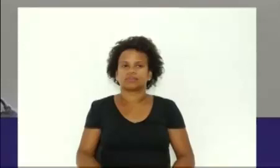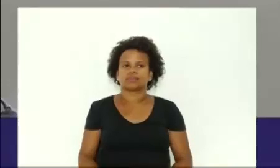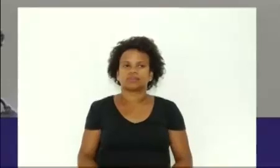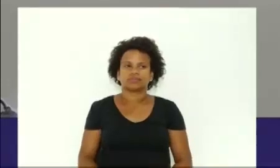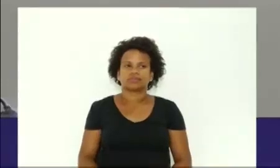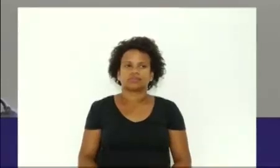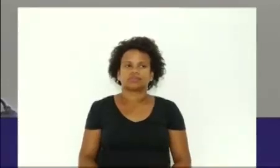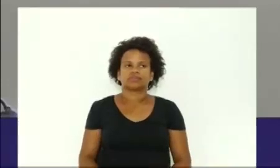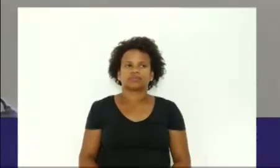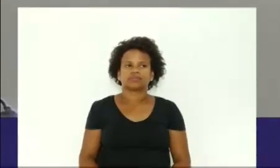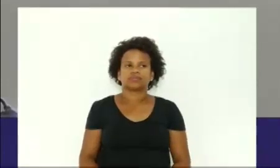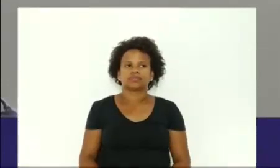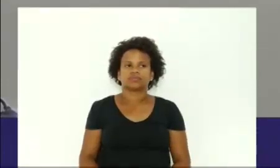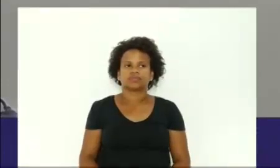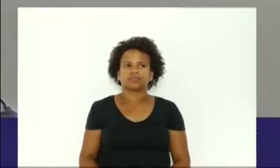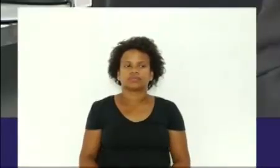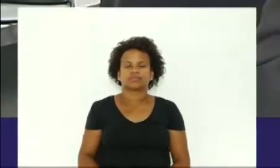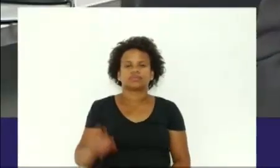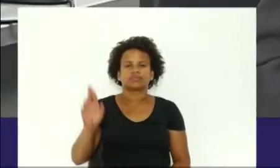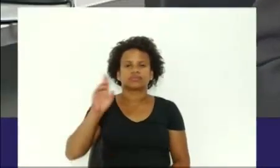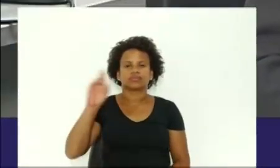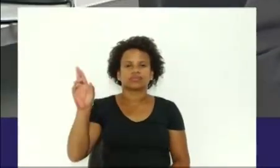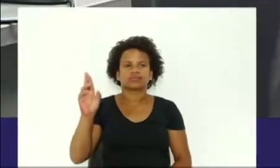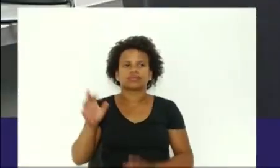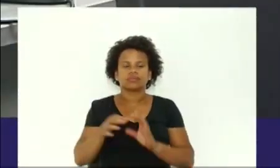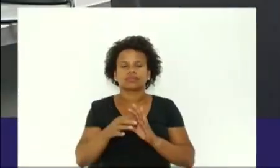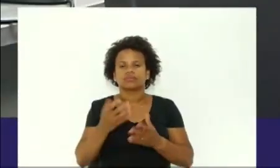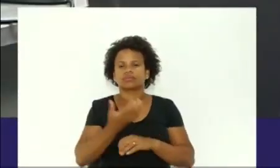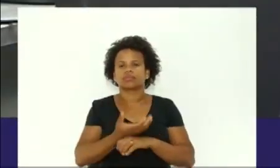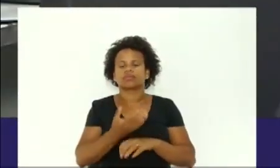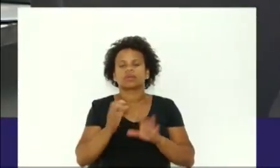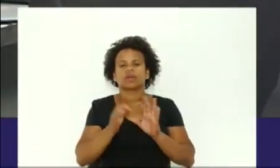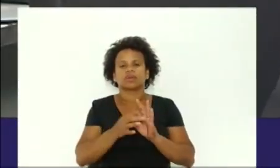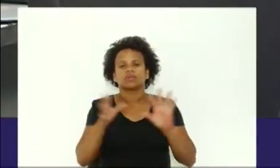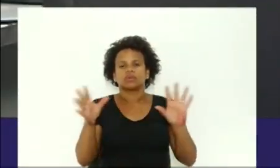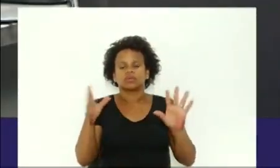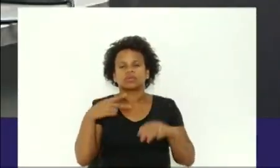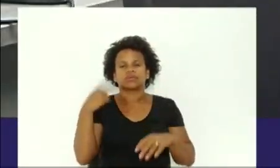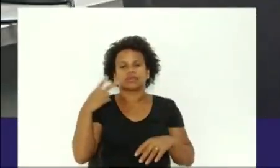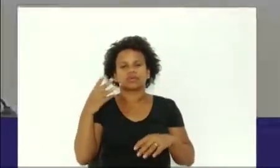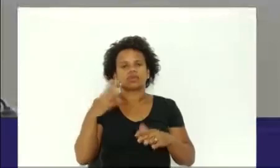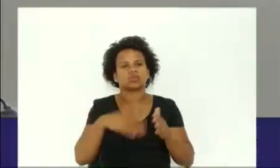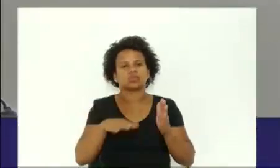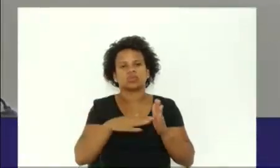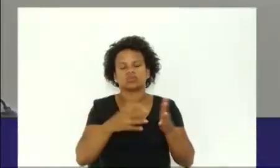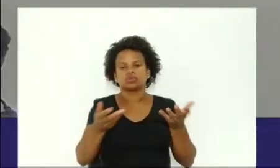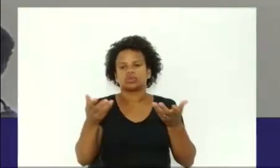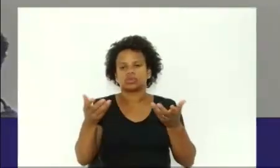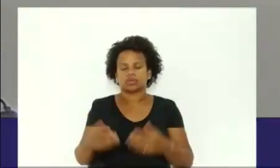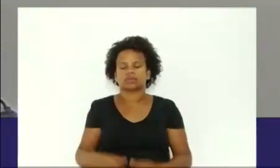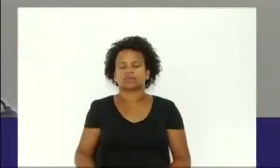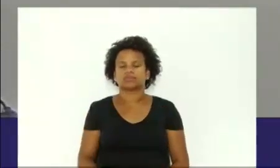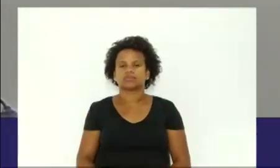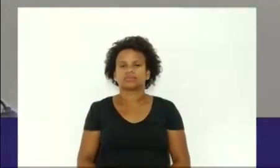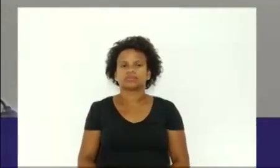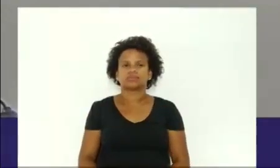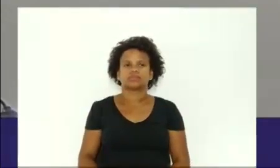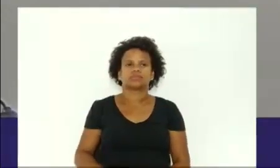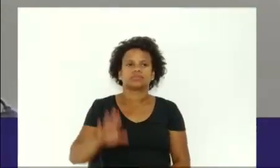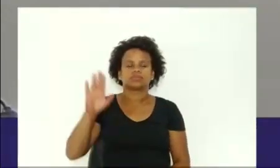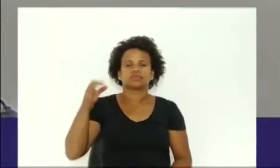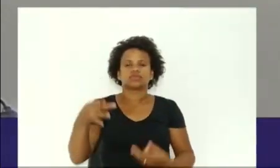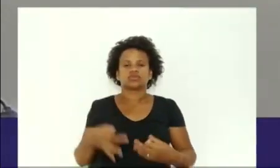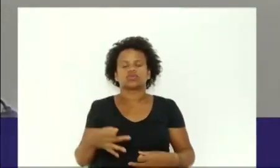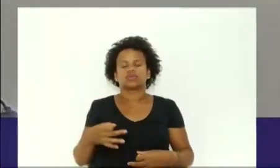Consulto o autor da matéria. Está autorizada, vereadora, e os demais vereadores. Questão de ordem, senhor presidente. Se